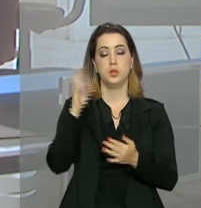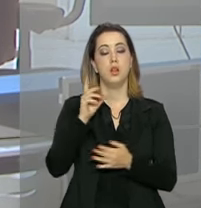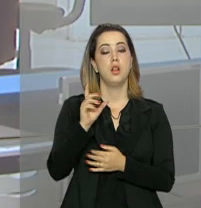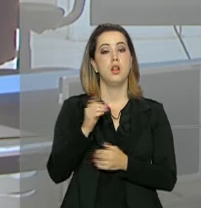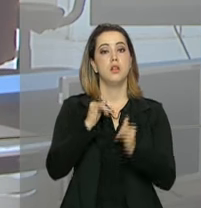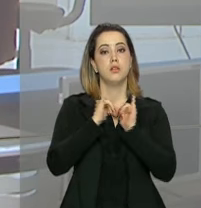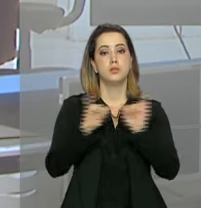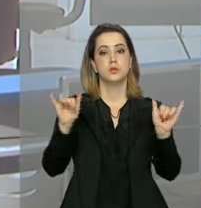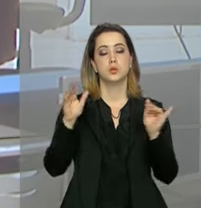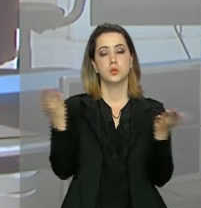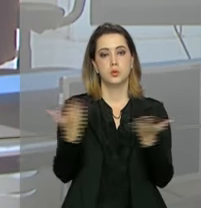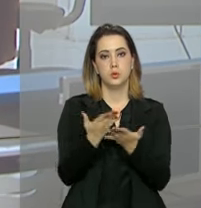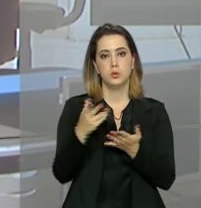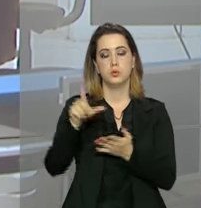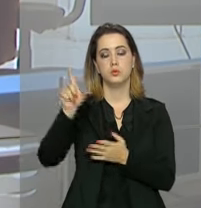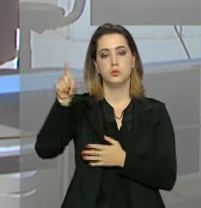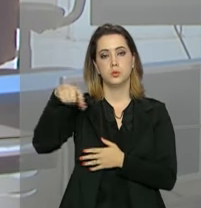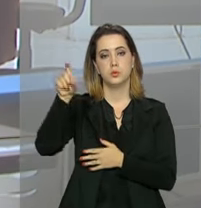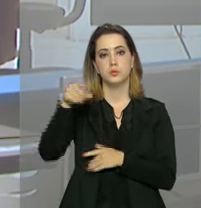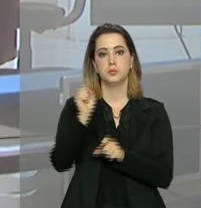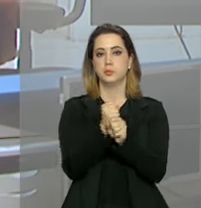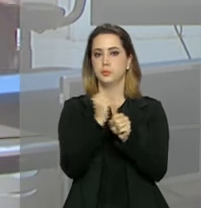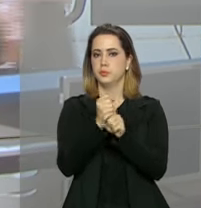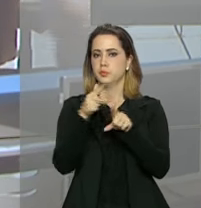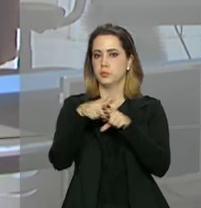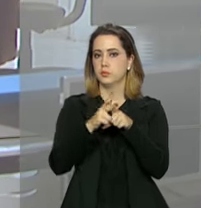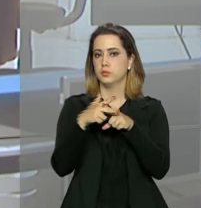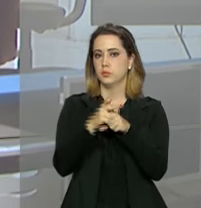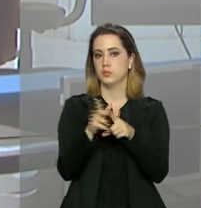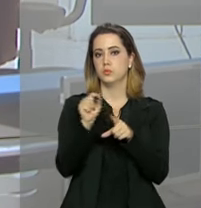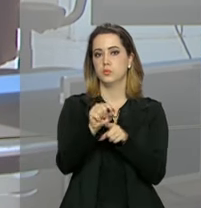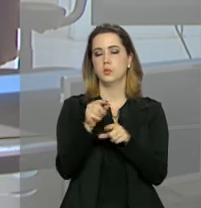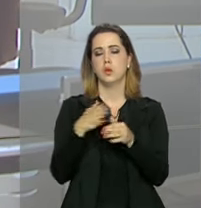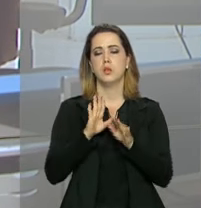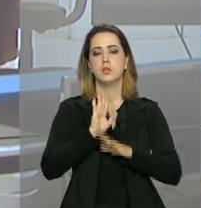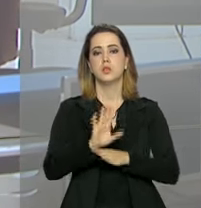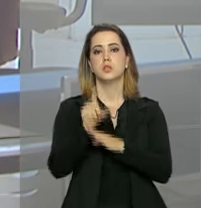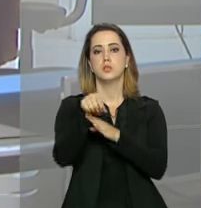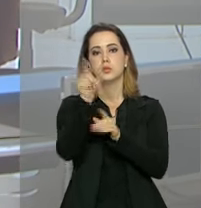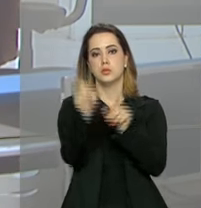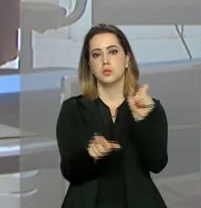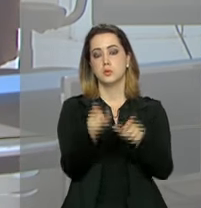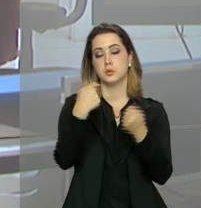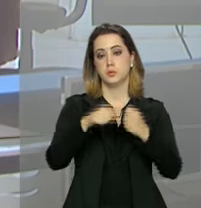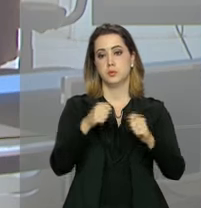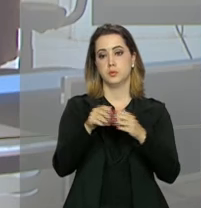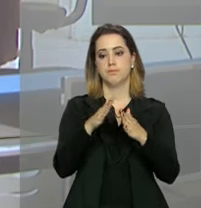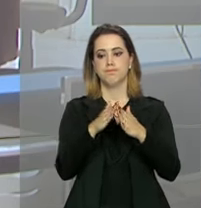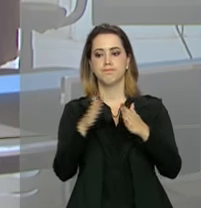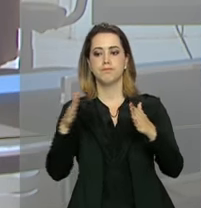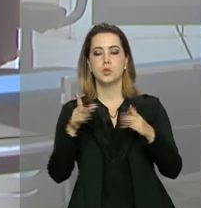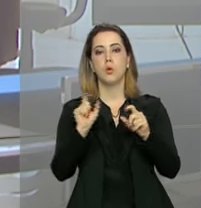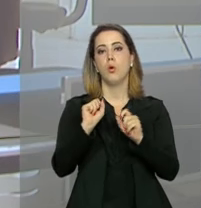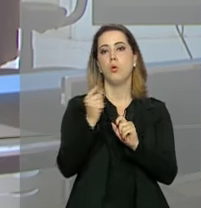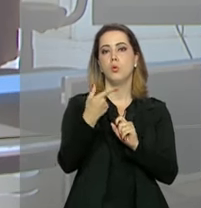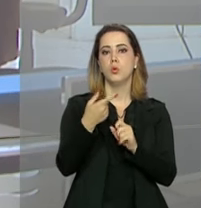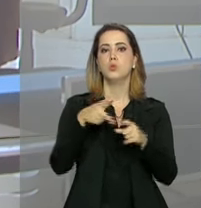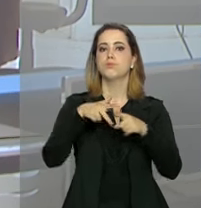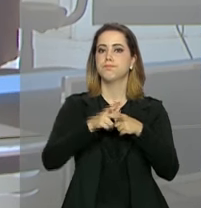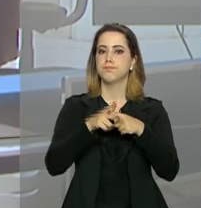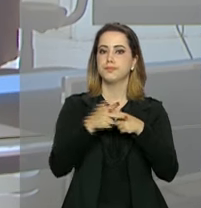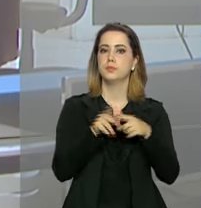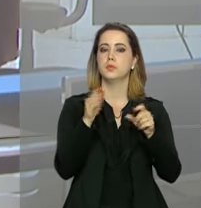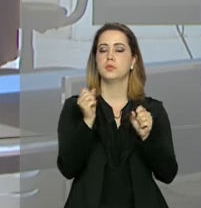tarde o cartão Reforma. A ideia é beneficiar os brasileiros que precisam ampliar ou reformar suas casas. O presidente lembrou que a